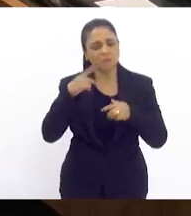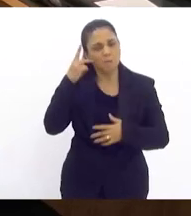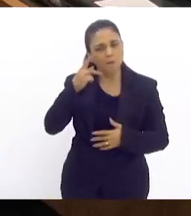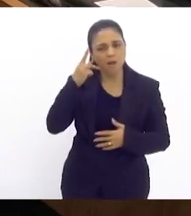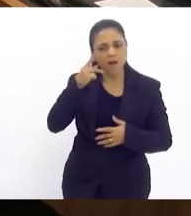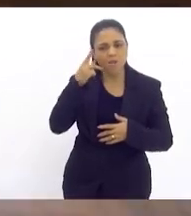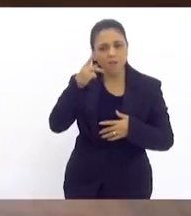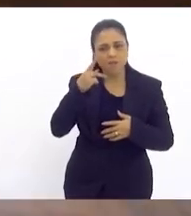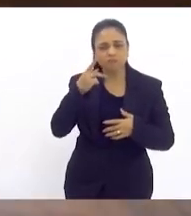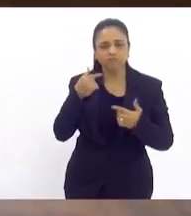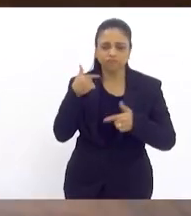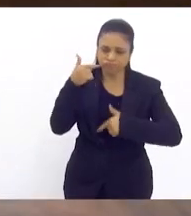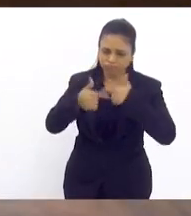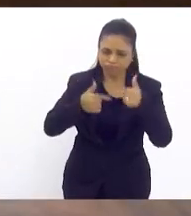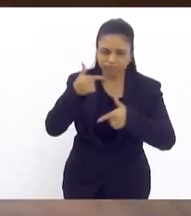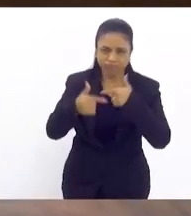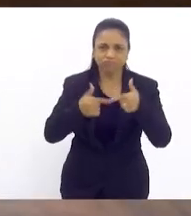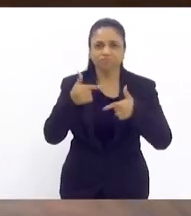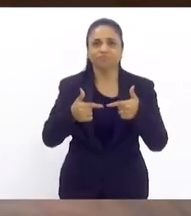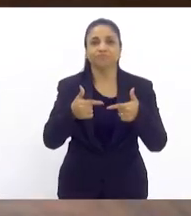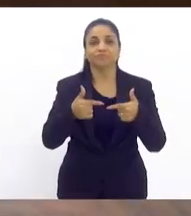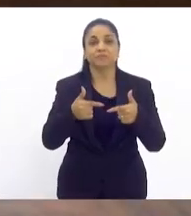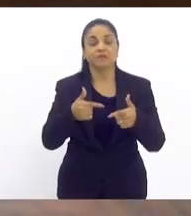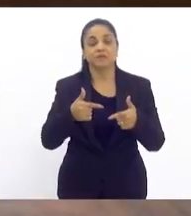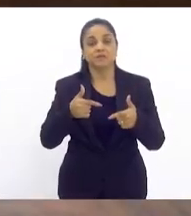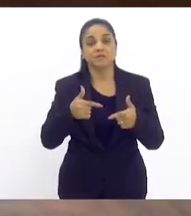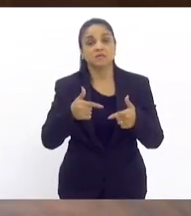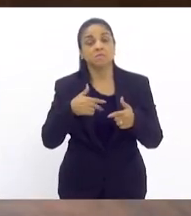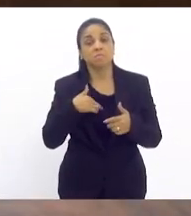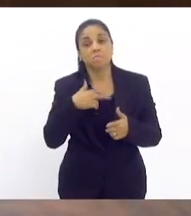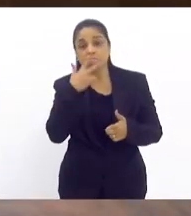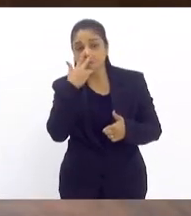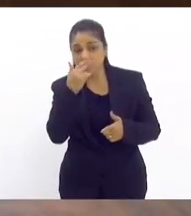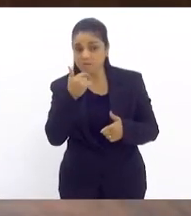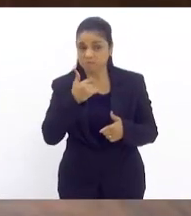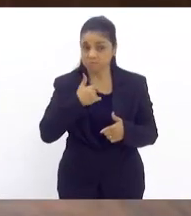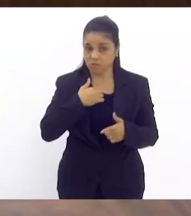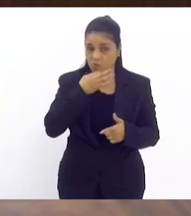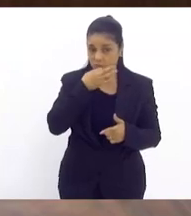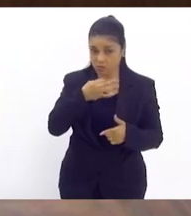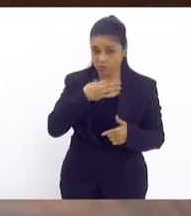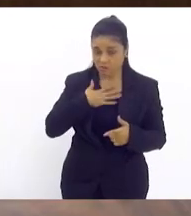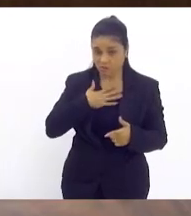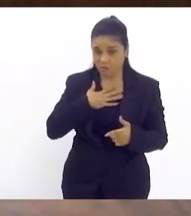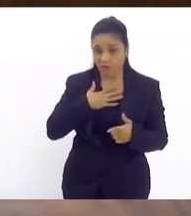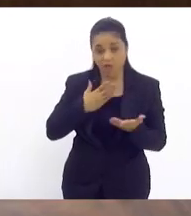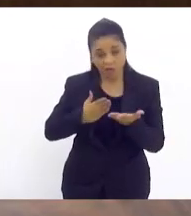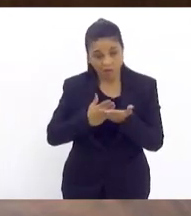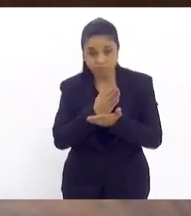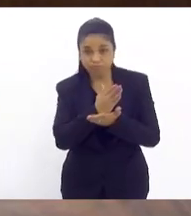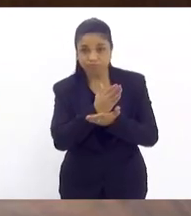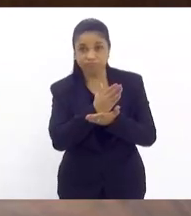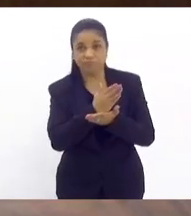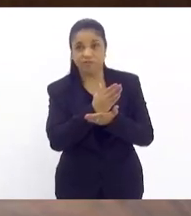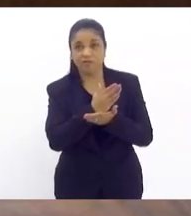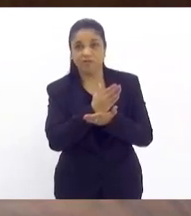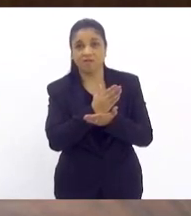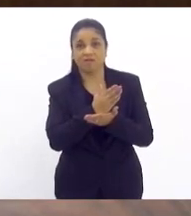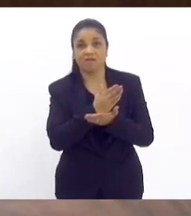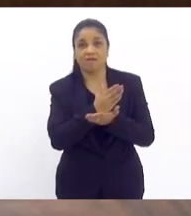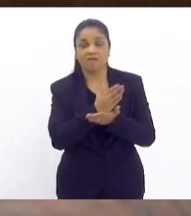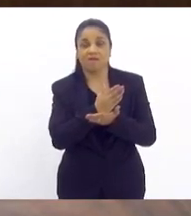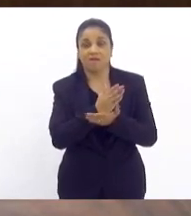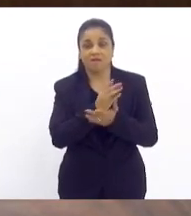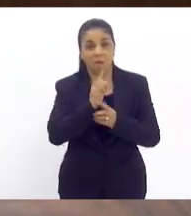possa sorrir e me parece que havendo isso isso é aprovado pelo amor de Deus que não seja